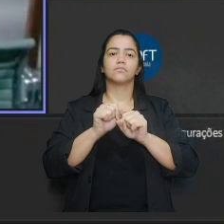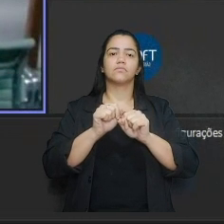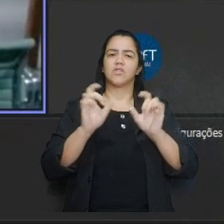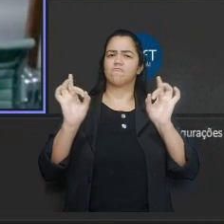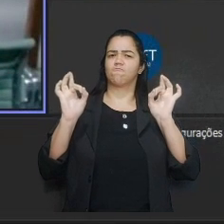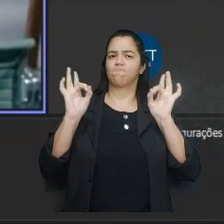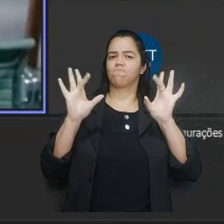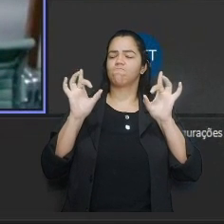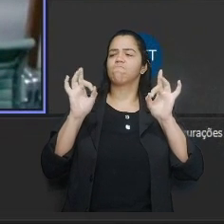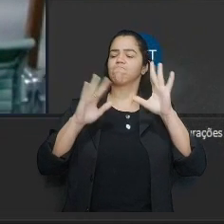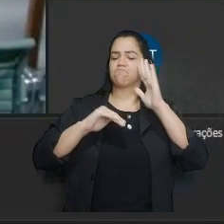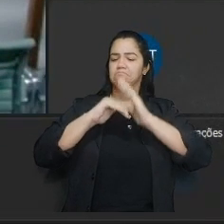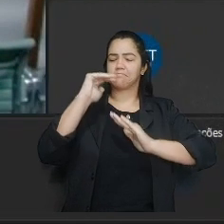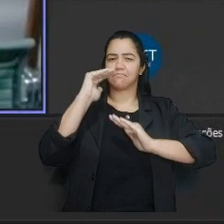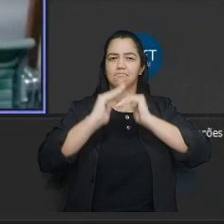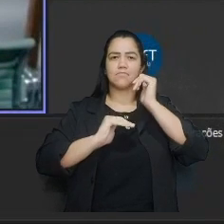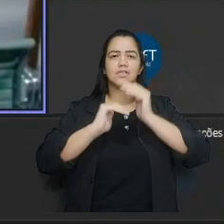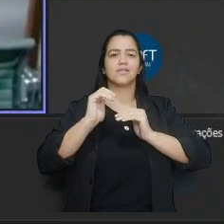Excelências, que são